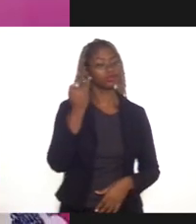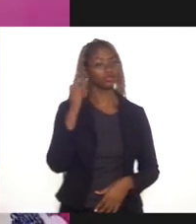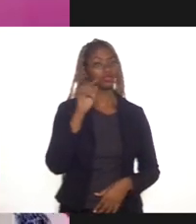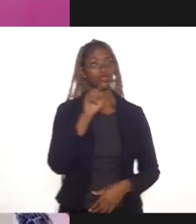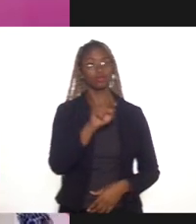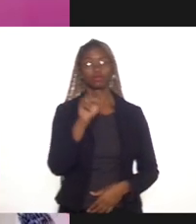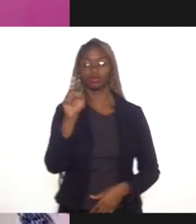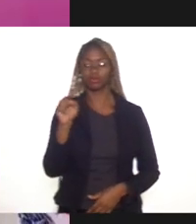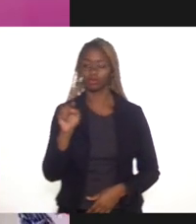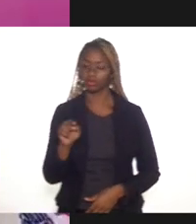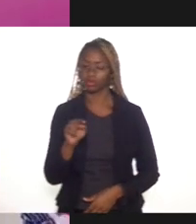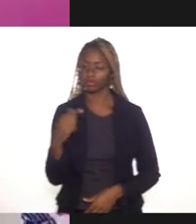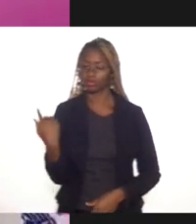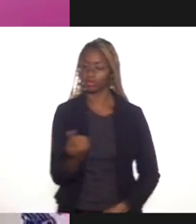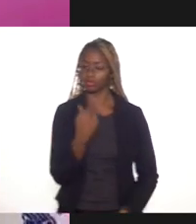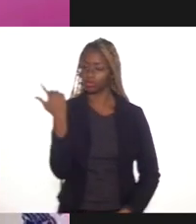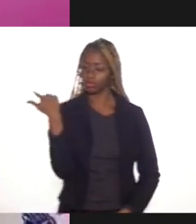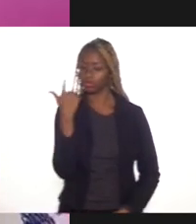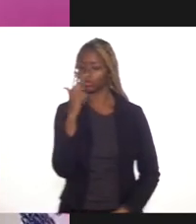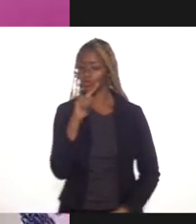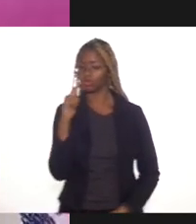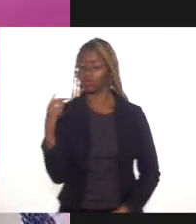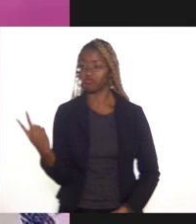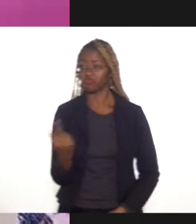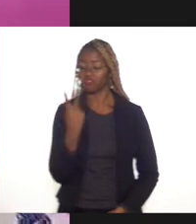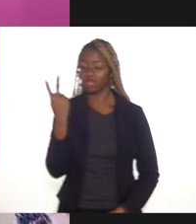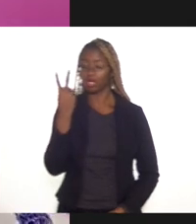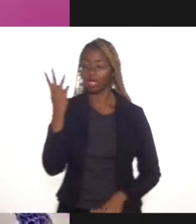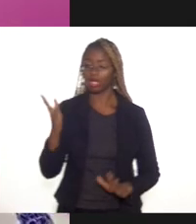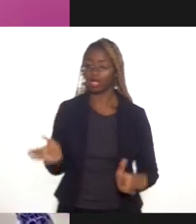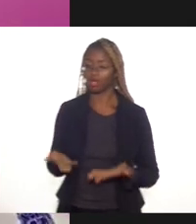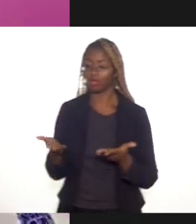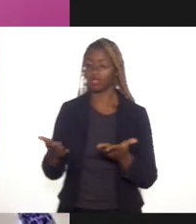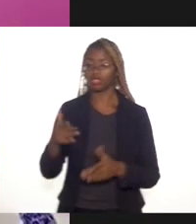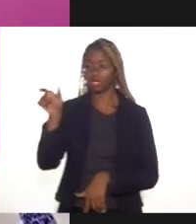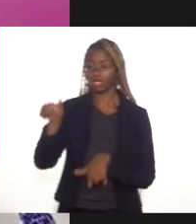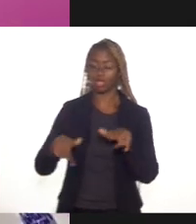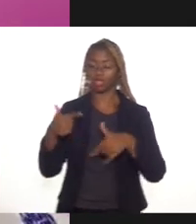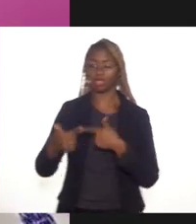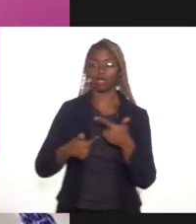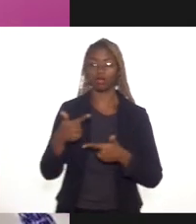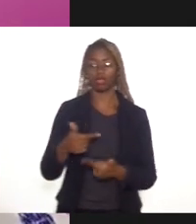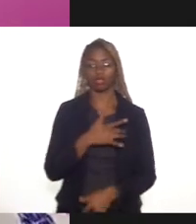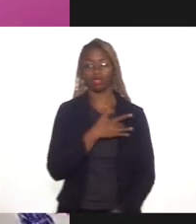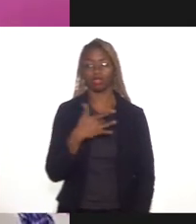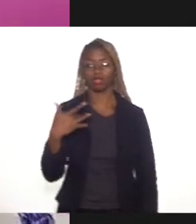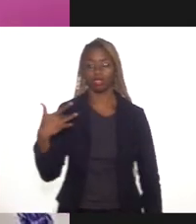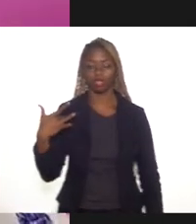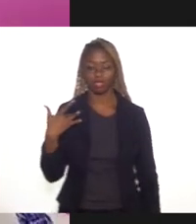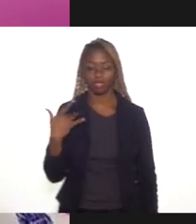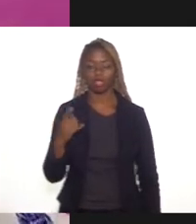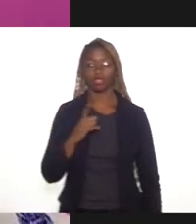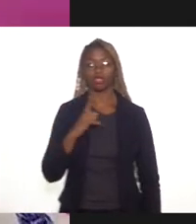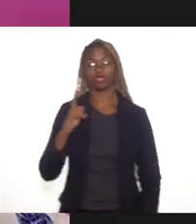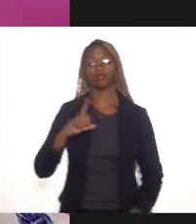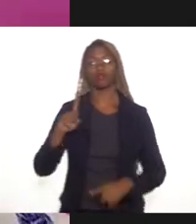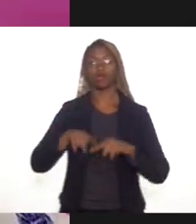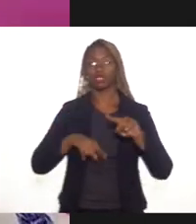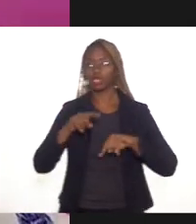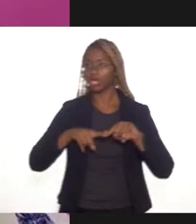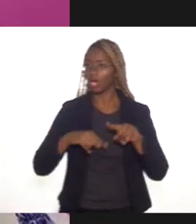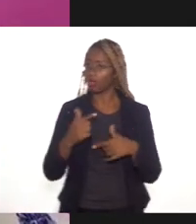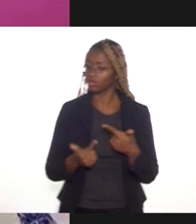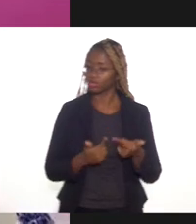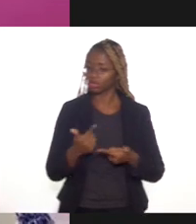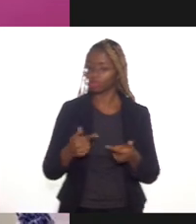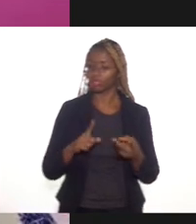a gente consiga valorizar os trabalhadores da saúde, para que a gente consiga ter insumos na área da saúde,